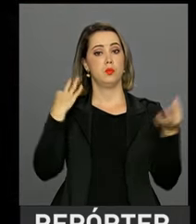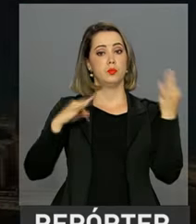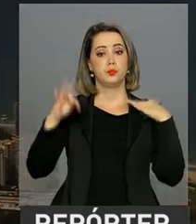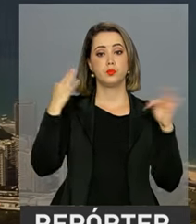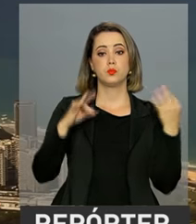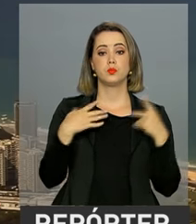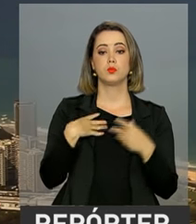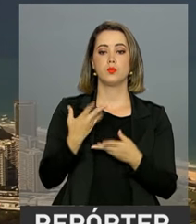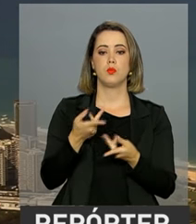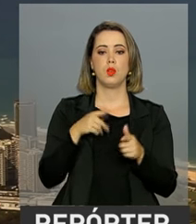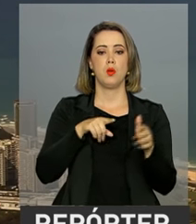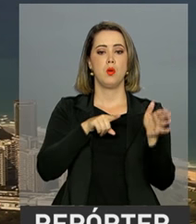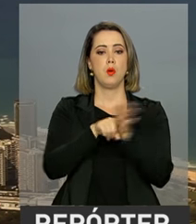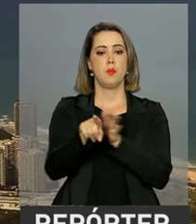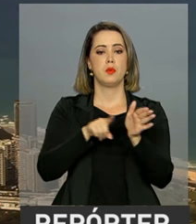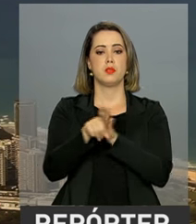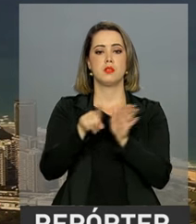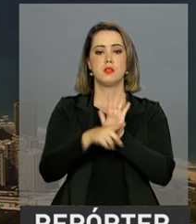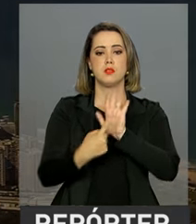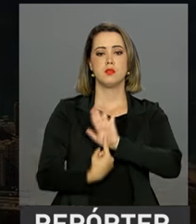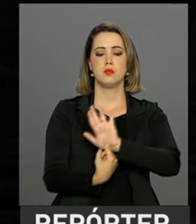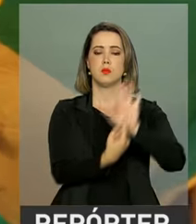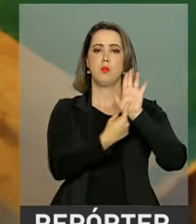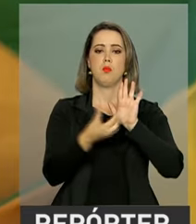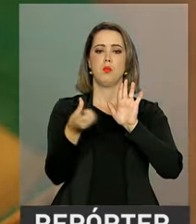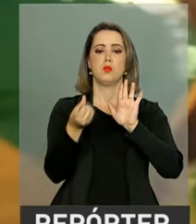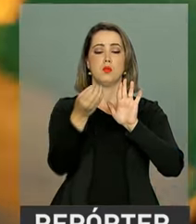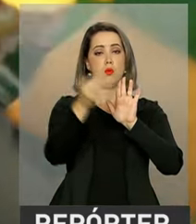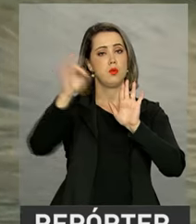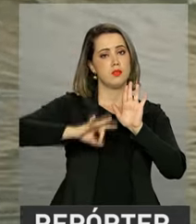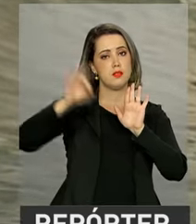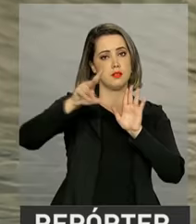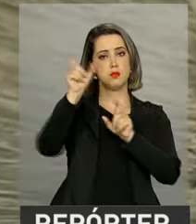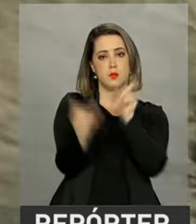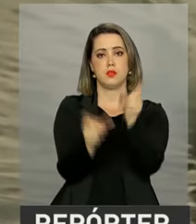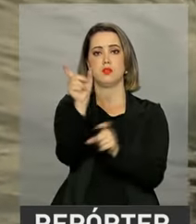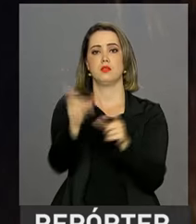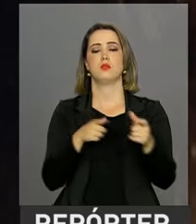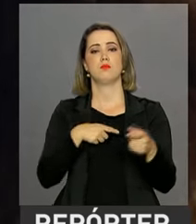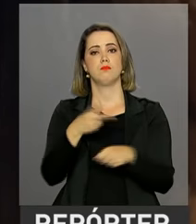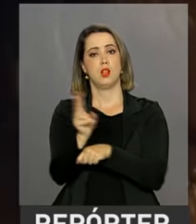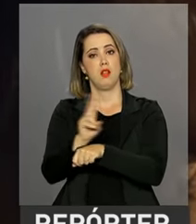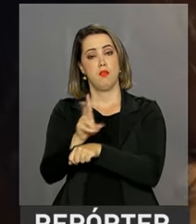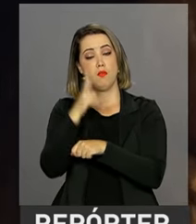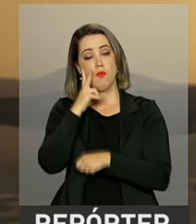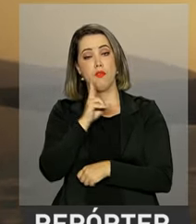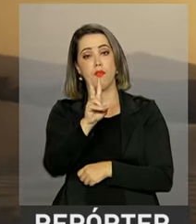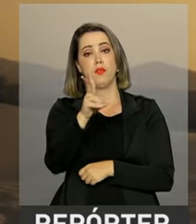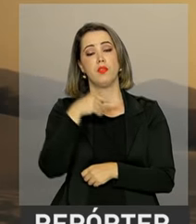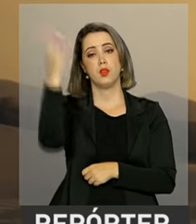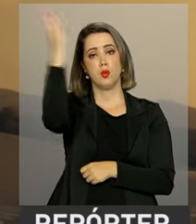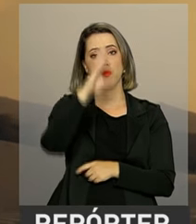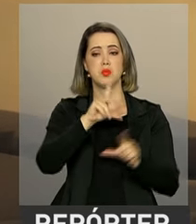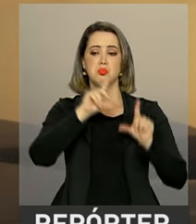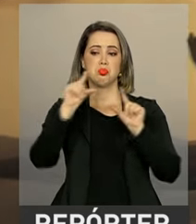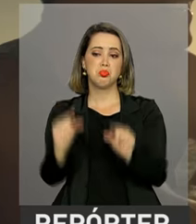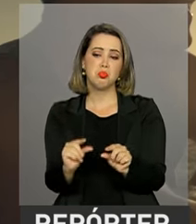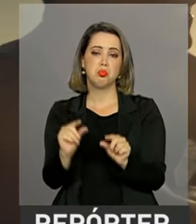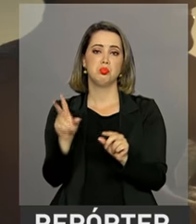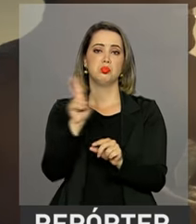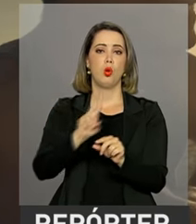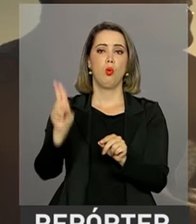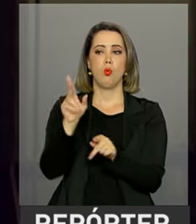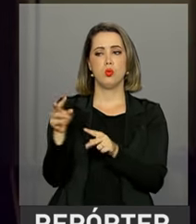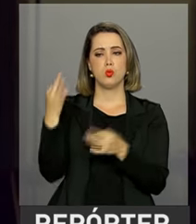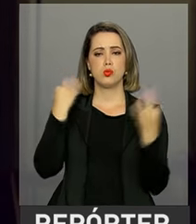pesquisa encomendada pelo ministério revelou que 60% dos brasileiros avaliam que o país os a pouco essa vantagem